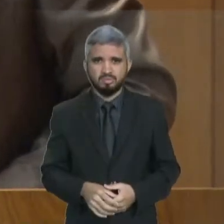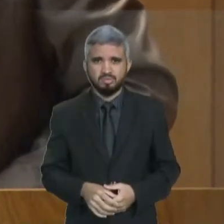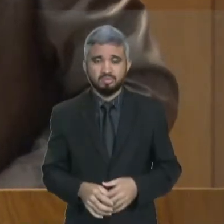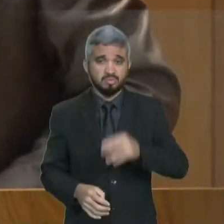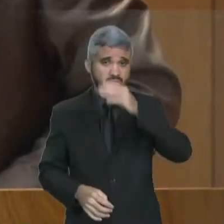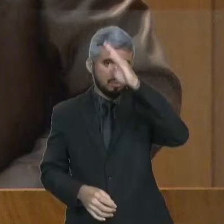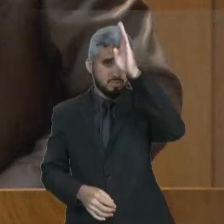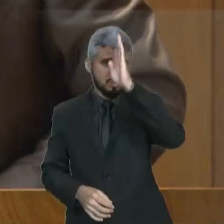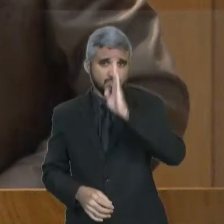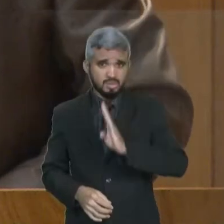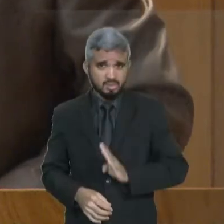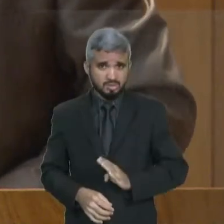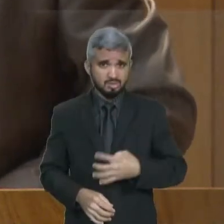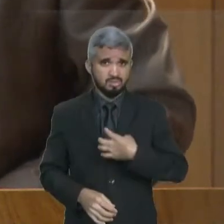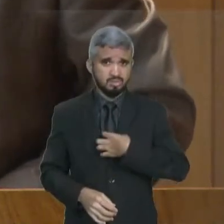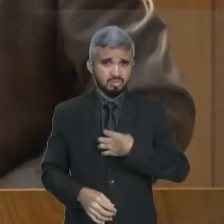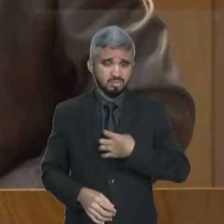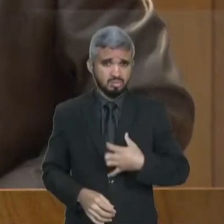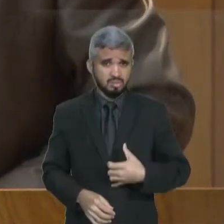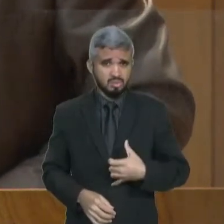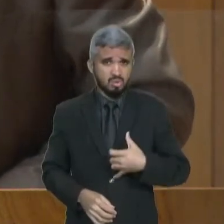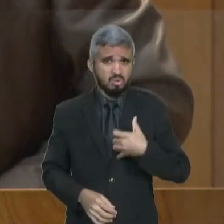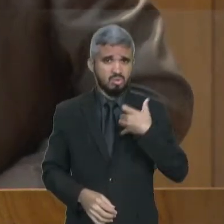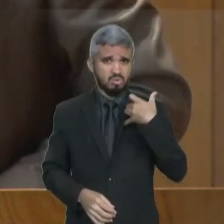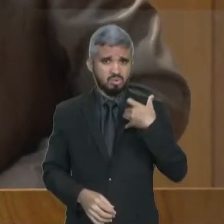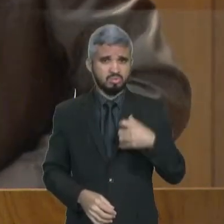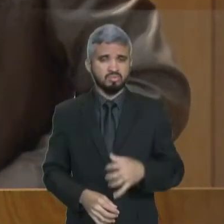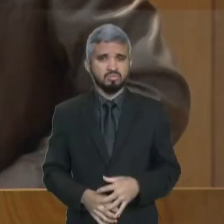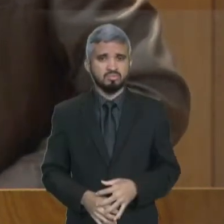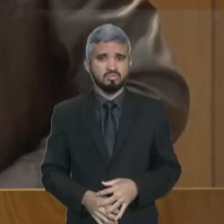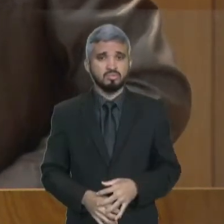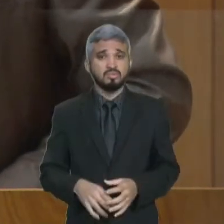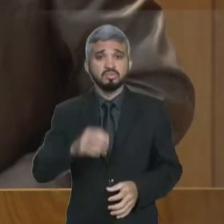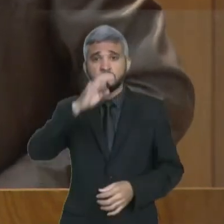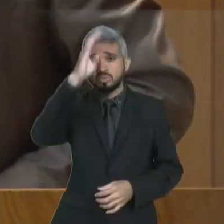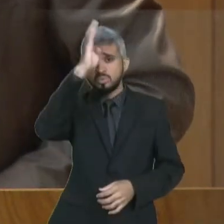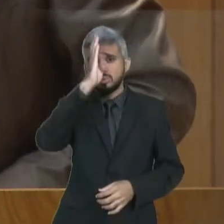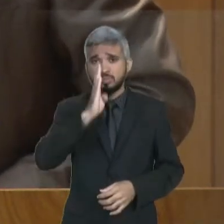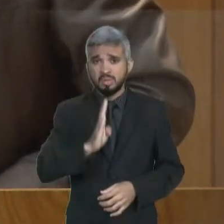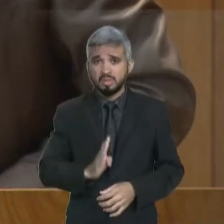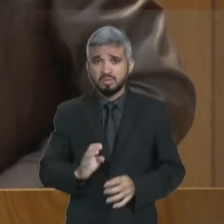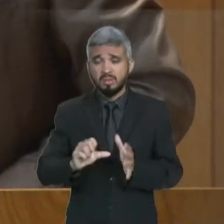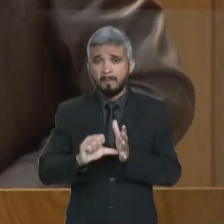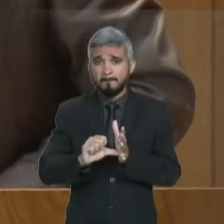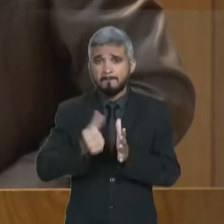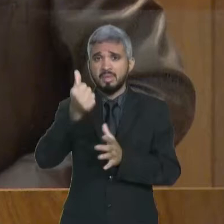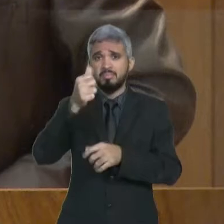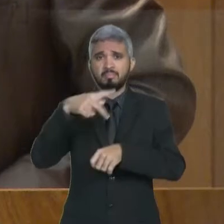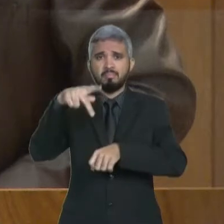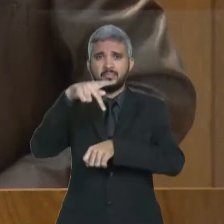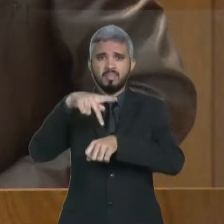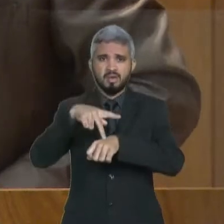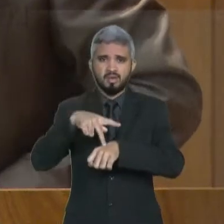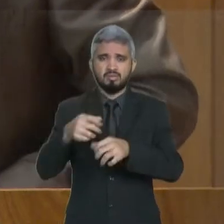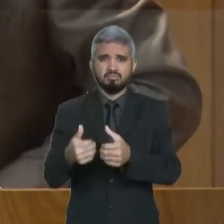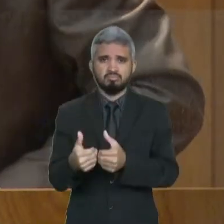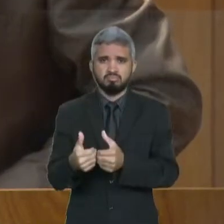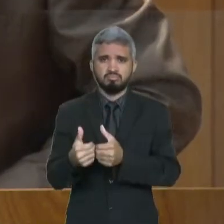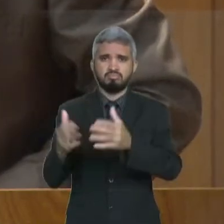Aranha fez é tanto que o Brasil é o primeiro país que faz abertura das sessões da ONU